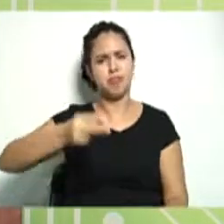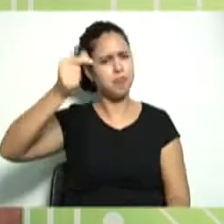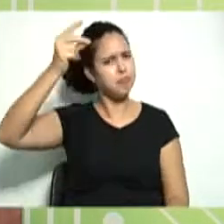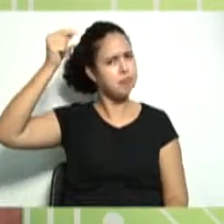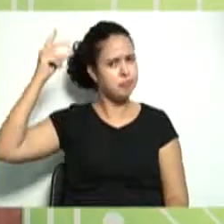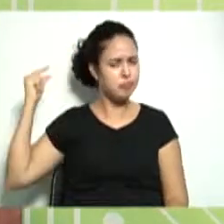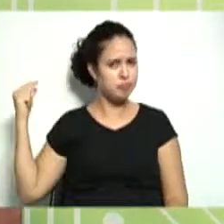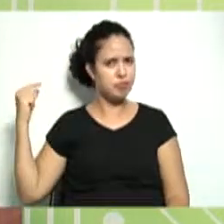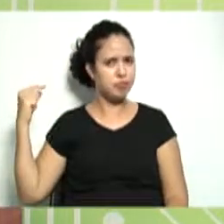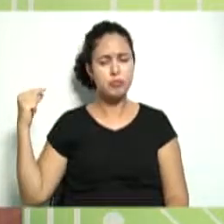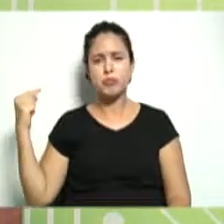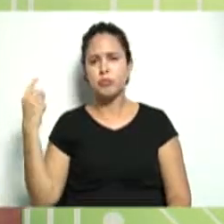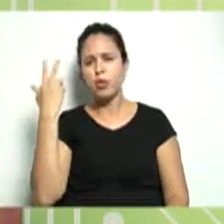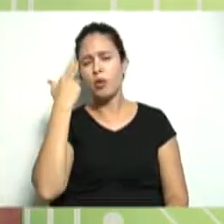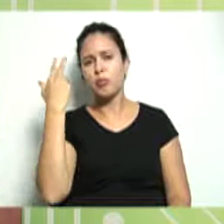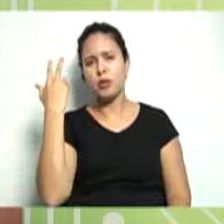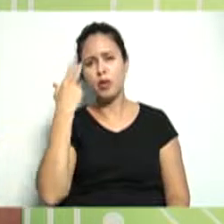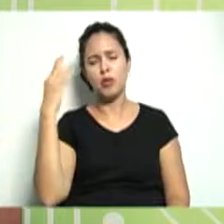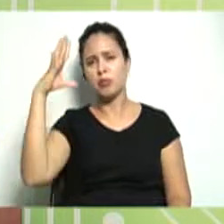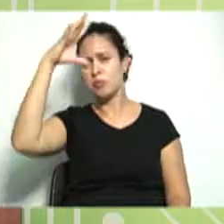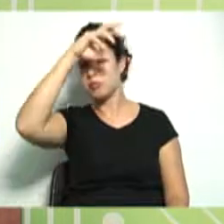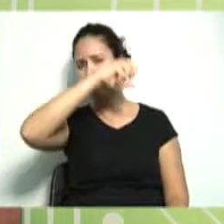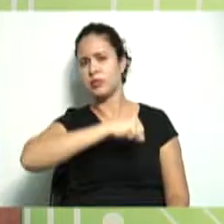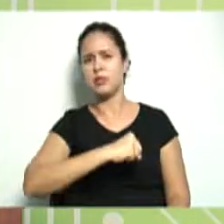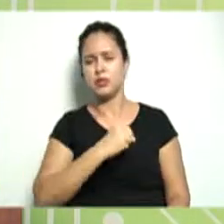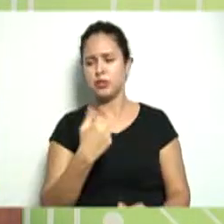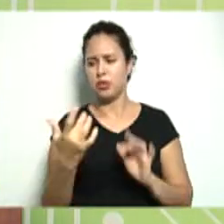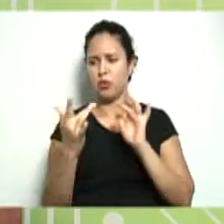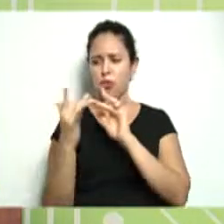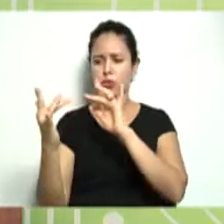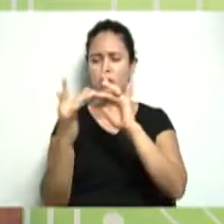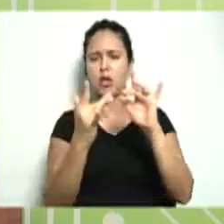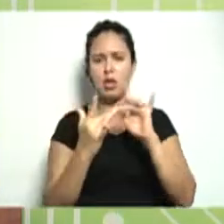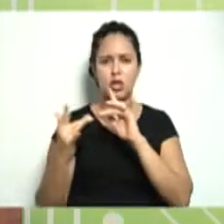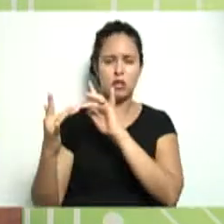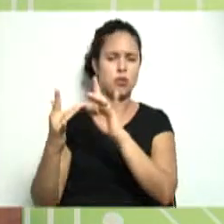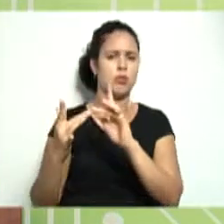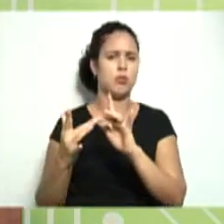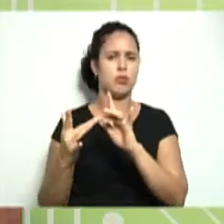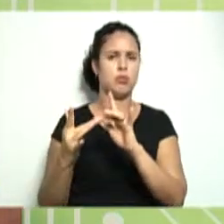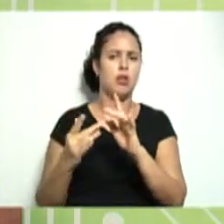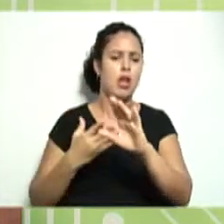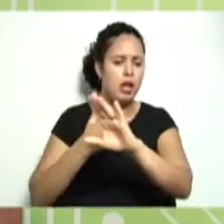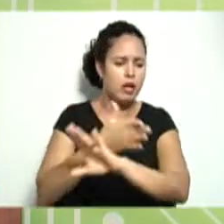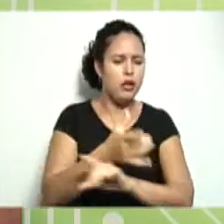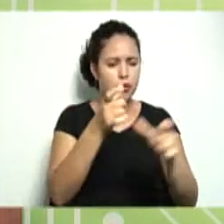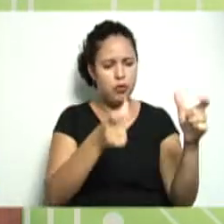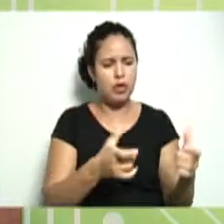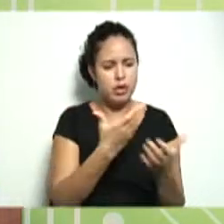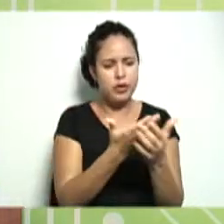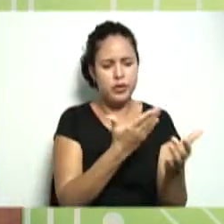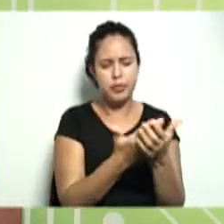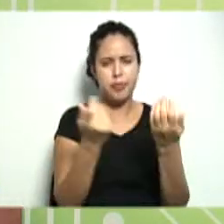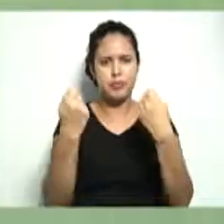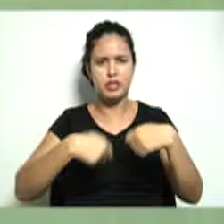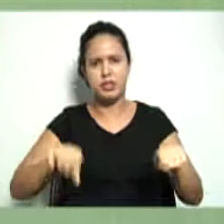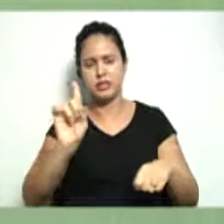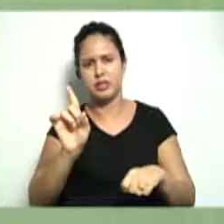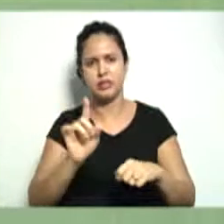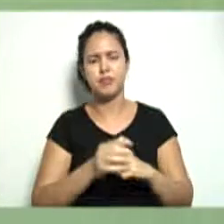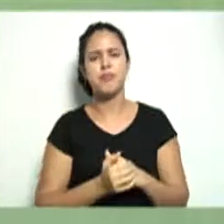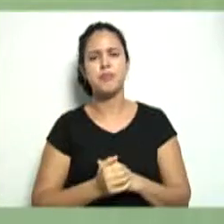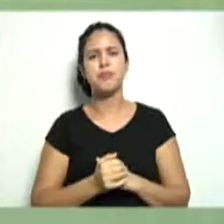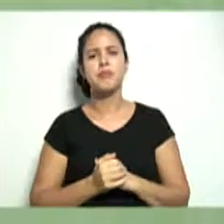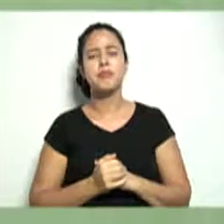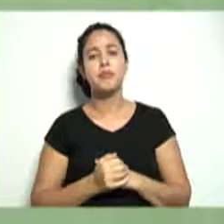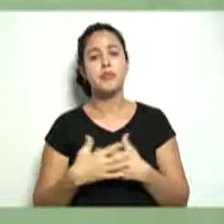espaço em separado. As pessoas aprendiam as coisas enquanto realizavam essas atividades. Vamos